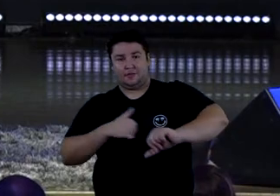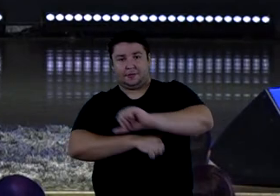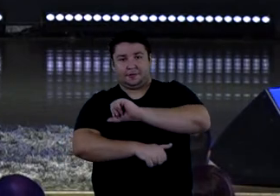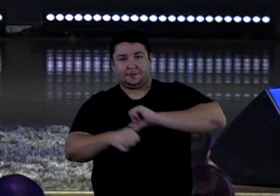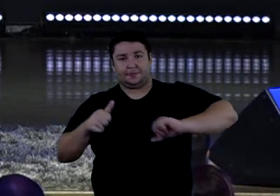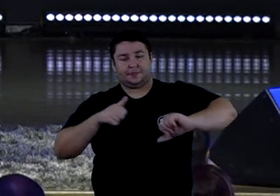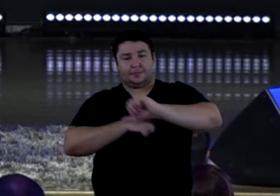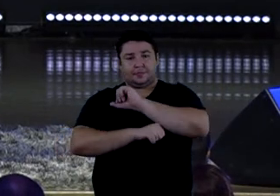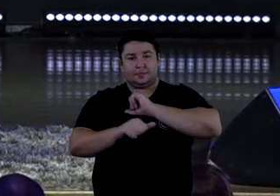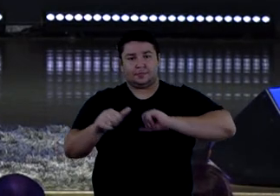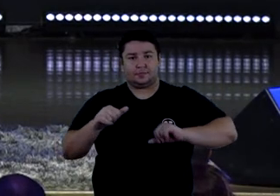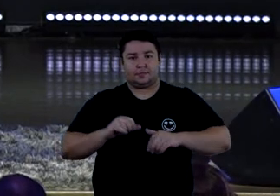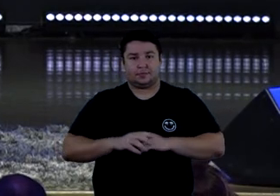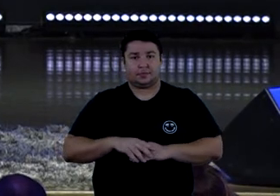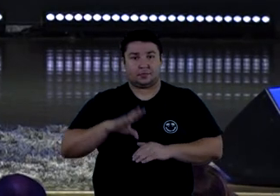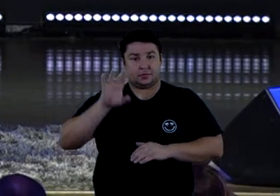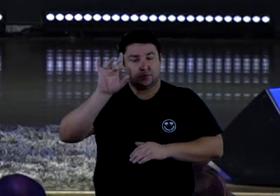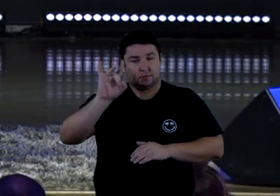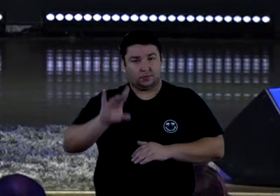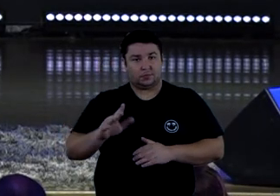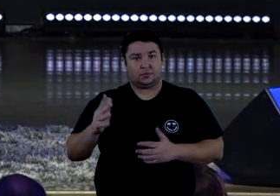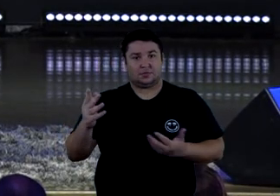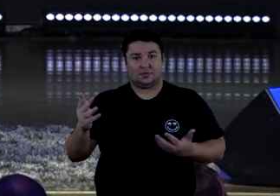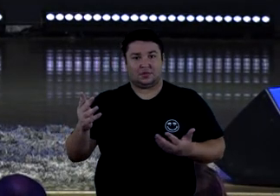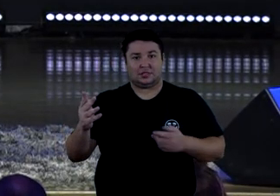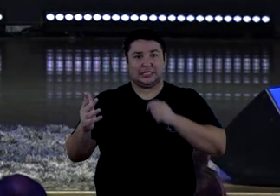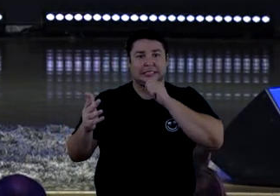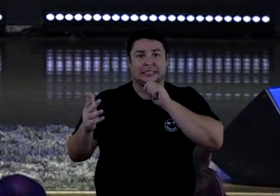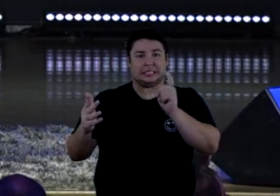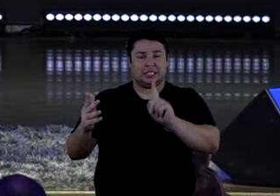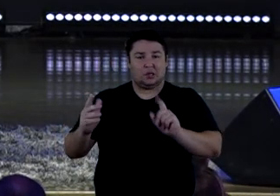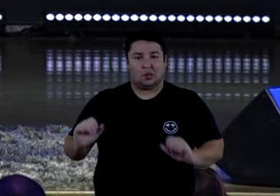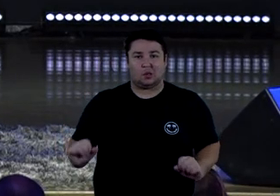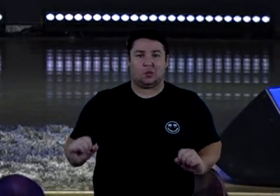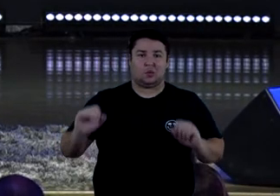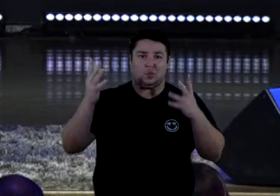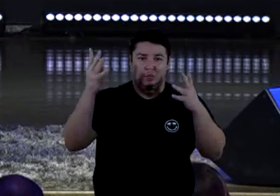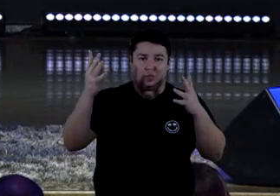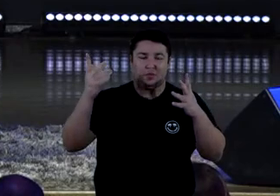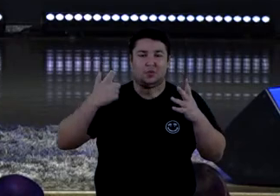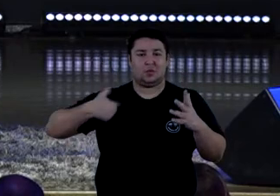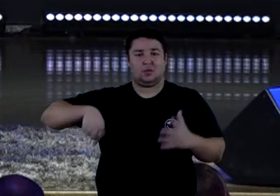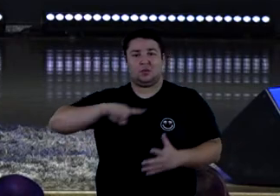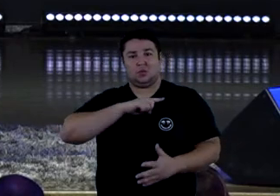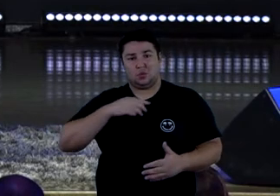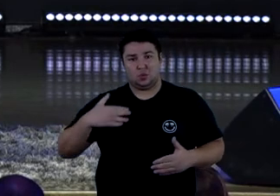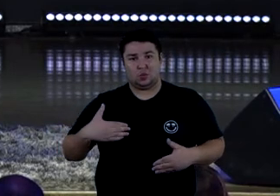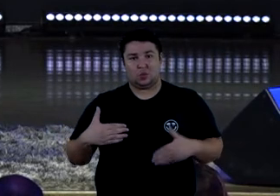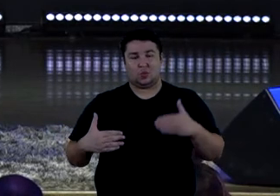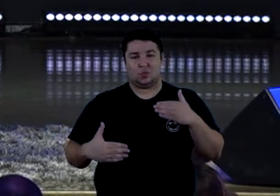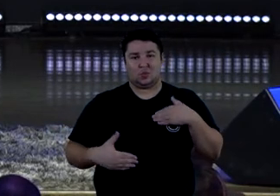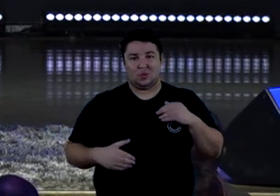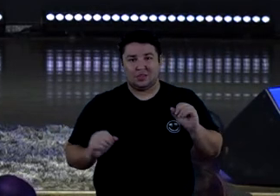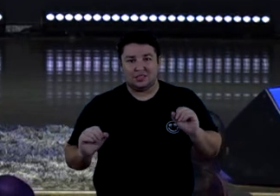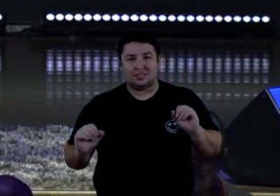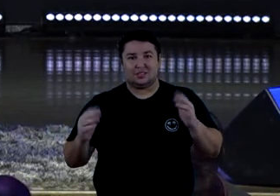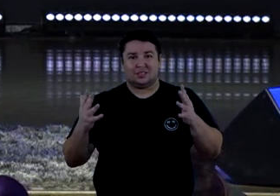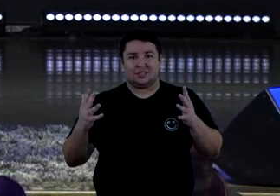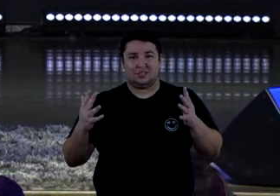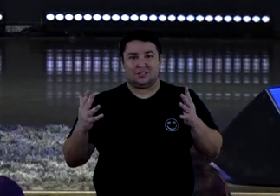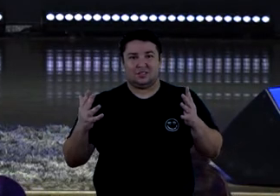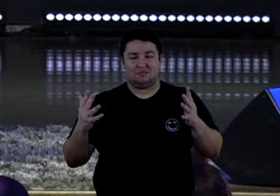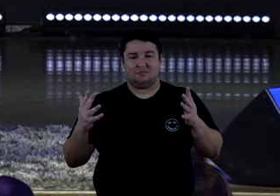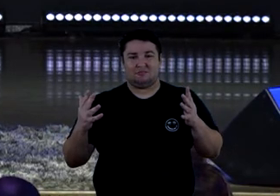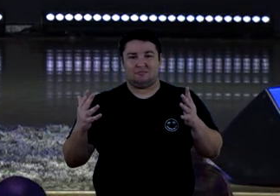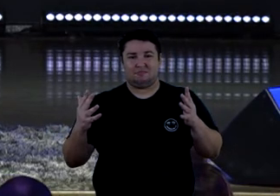transformado, só então, ainda não aconteceu, mas quando o nosso corpo mortal tiver sido transformado em